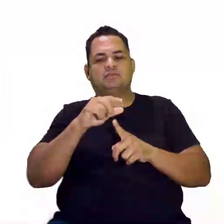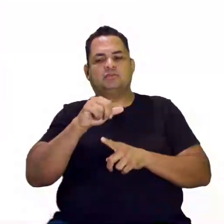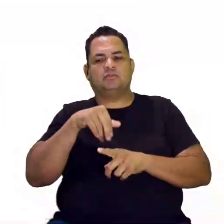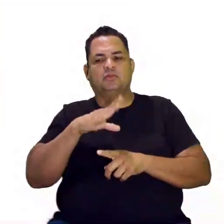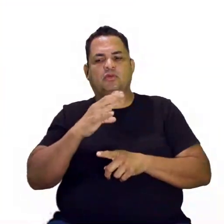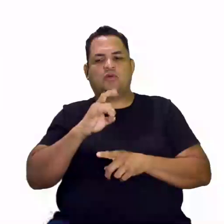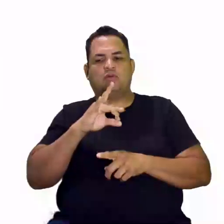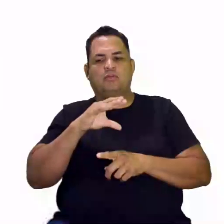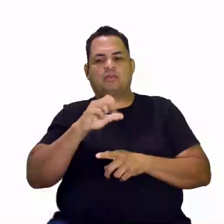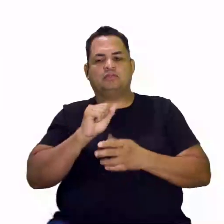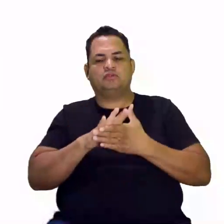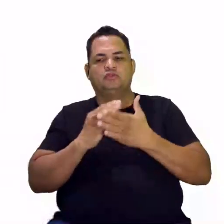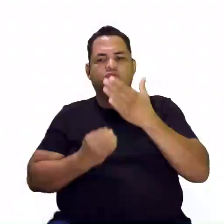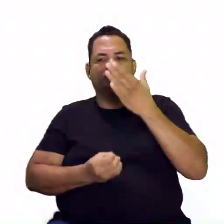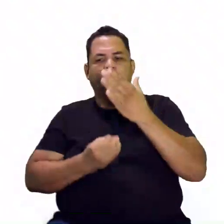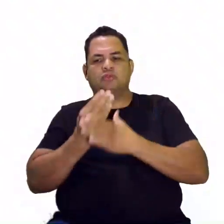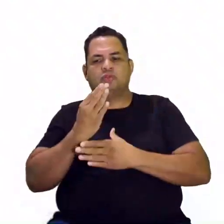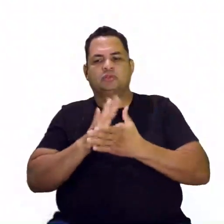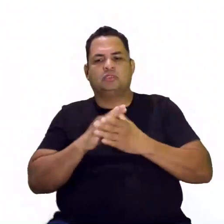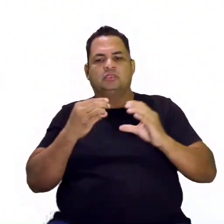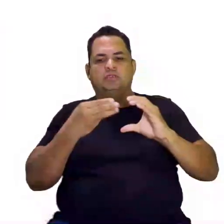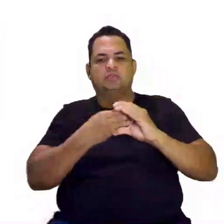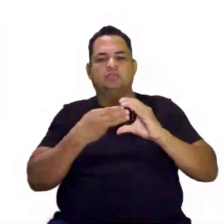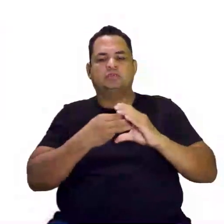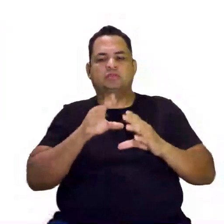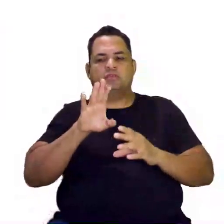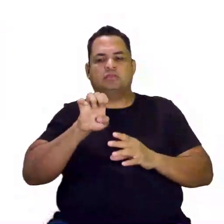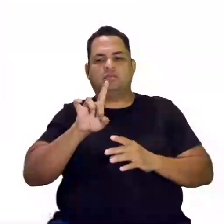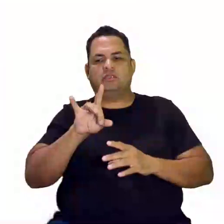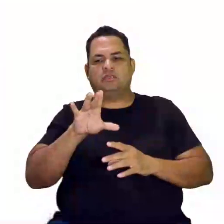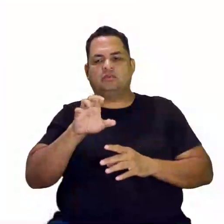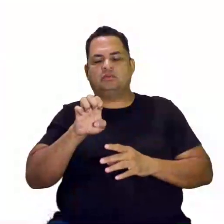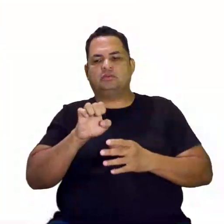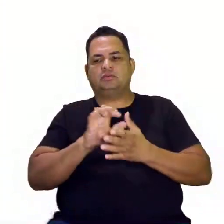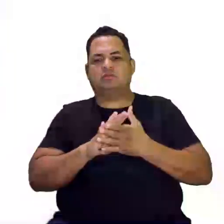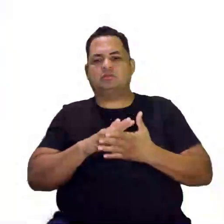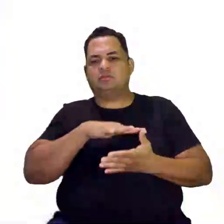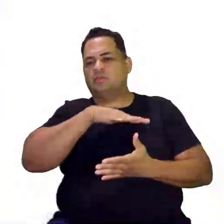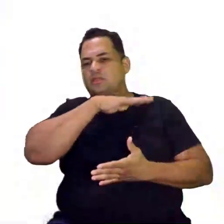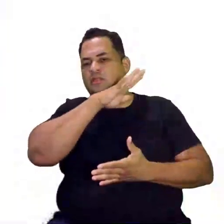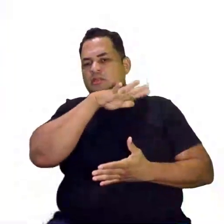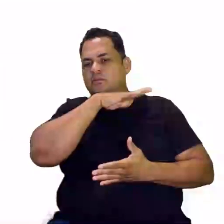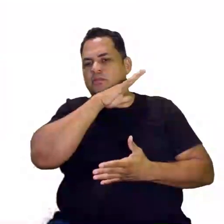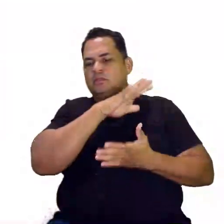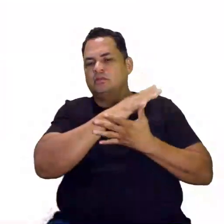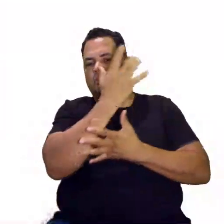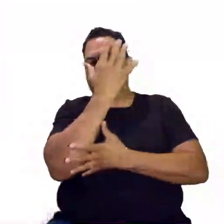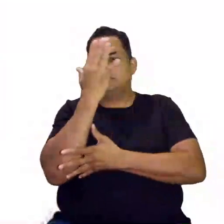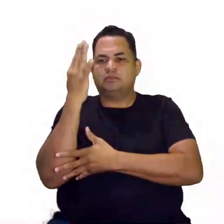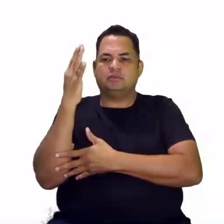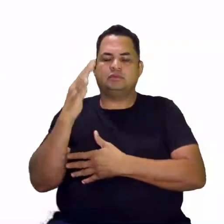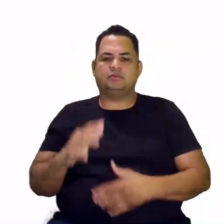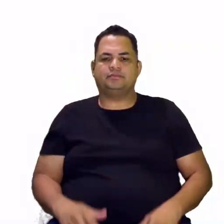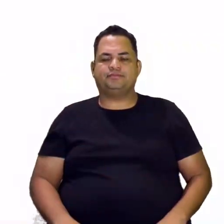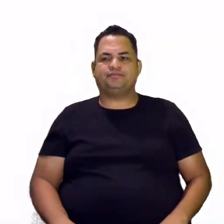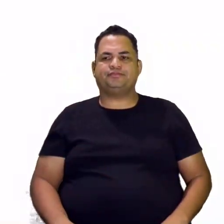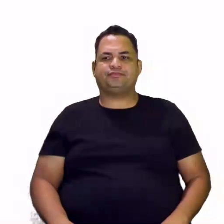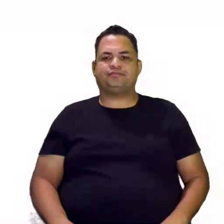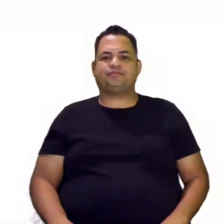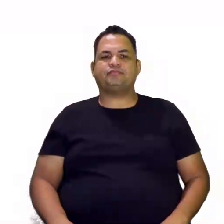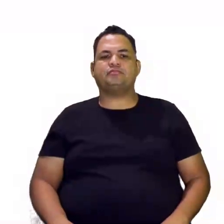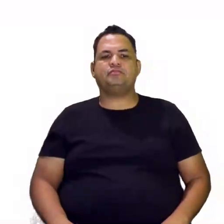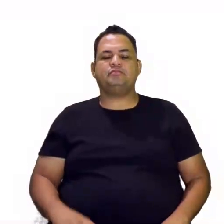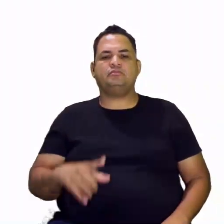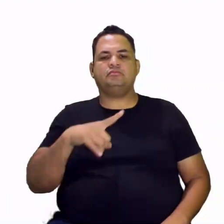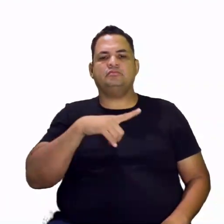origem a essa célula eucarionte vegetal e animal. Tudo bem? Tranquilinho? Aí a gente